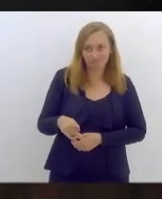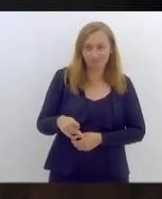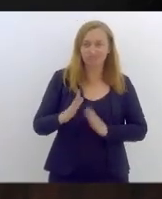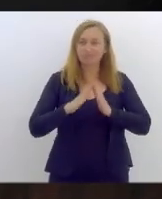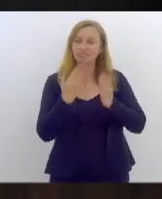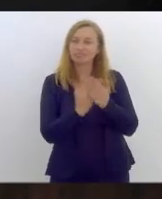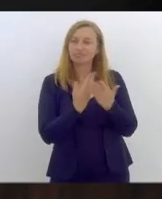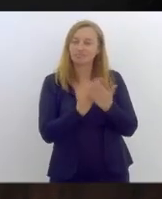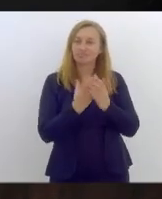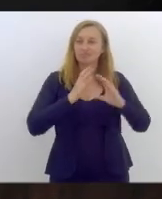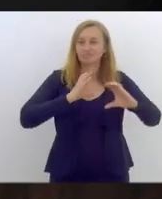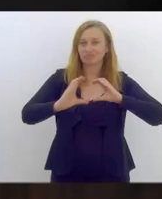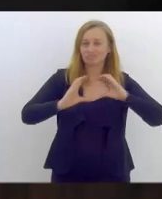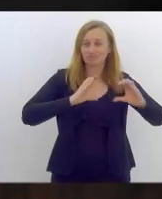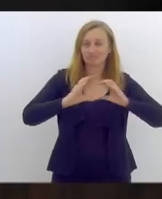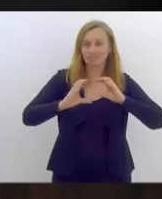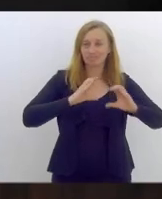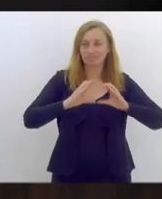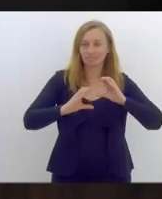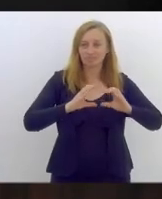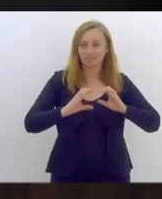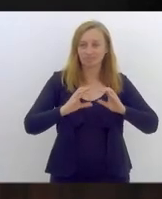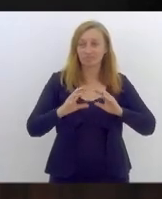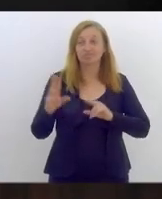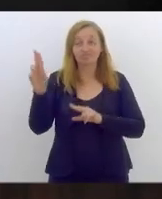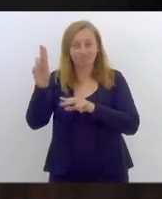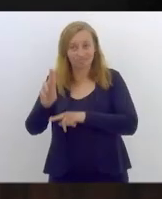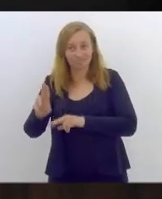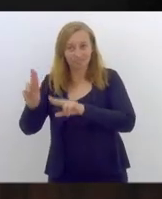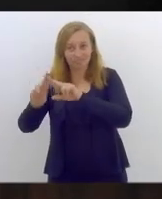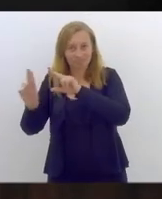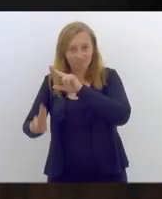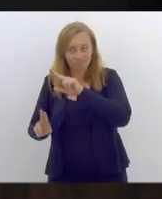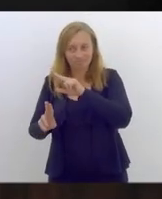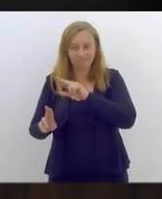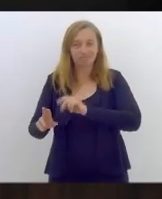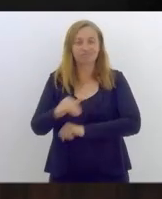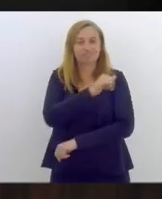de Comunicação da Universidade Federal do Rio de Janeiro.